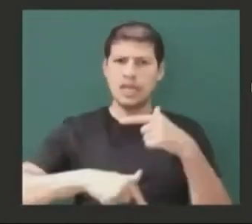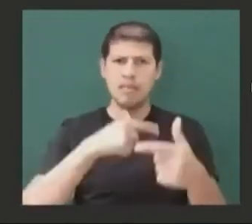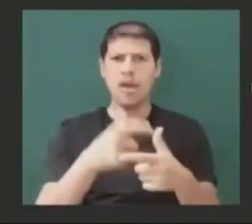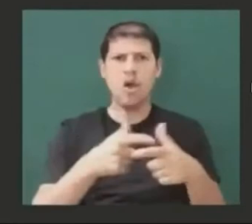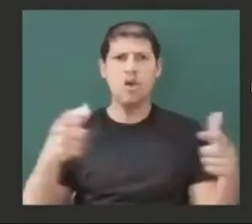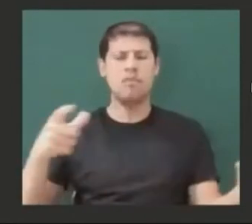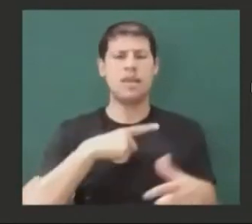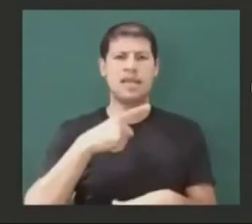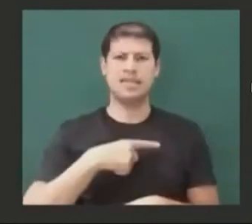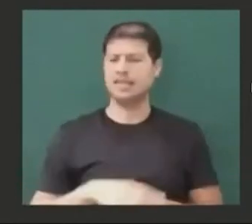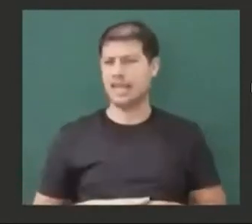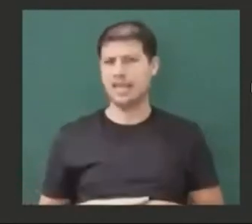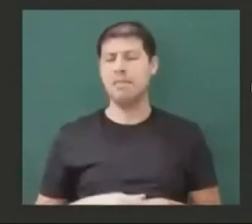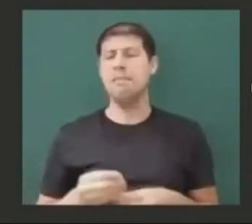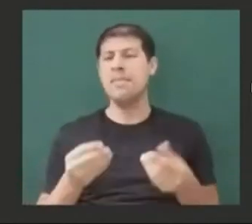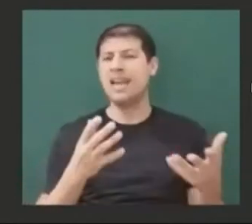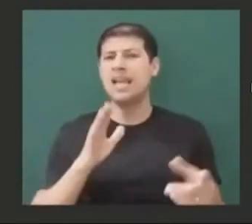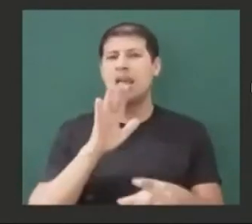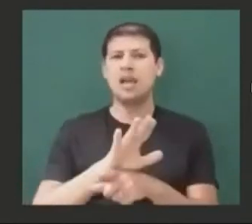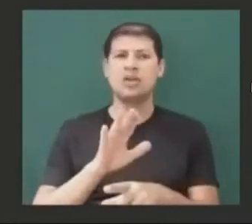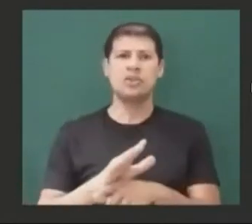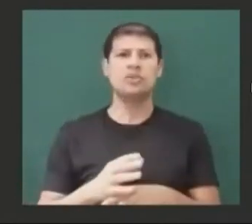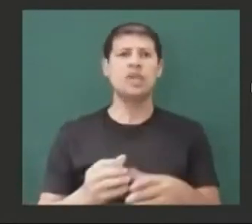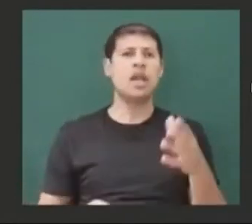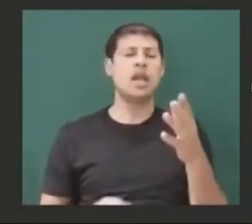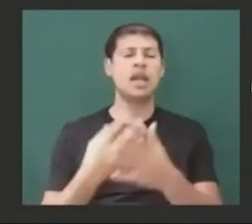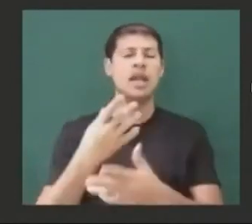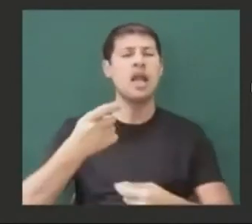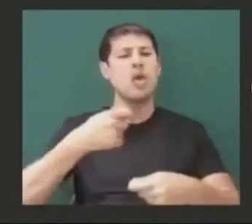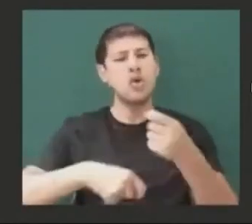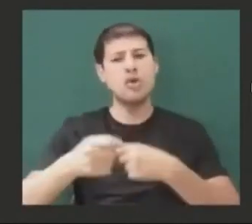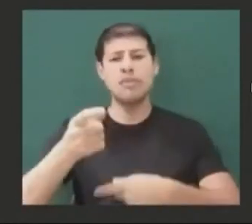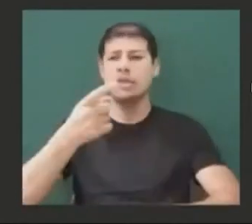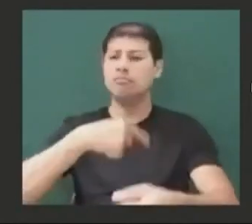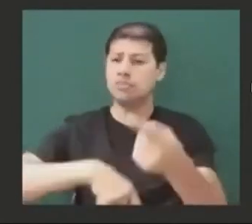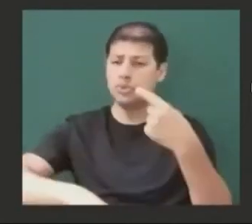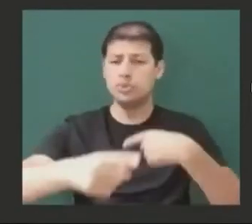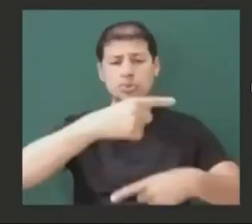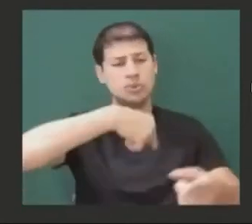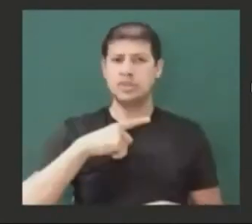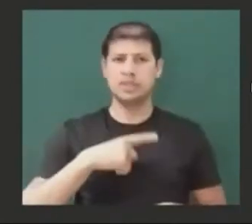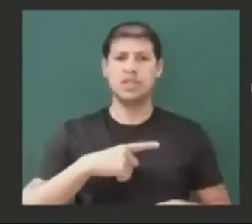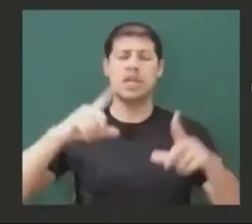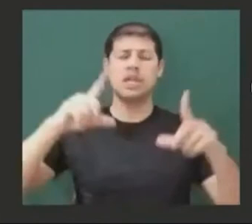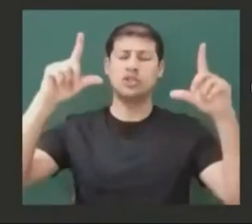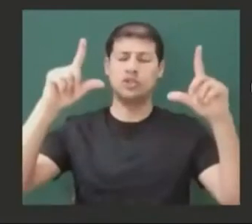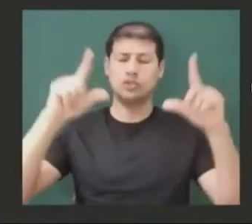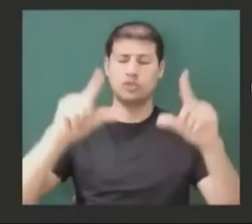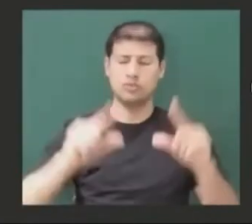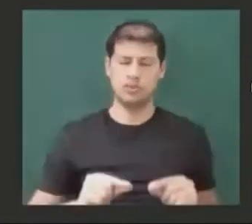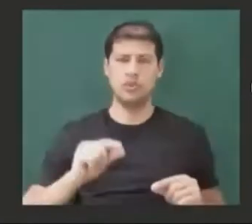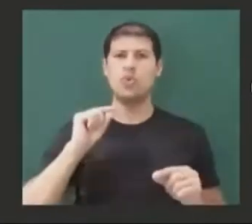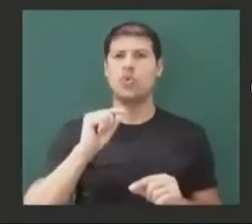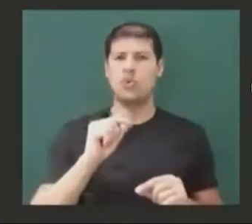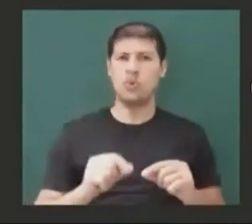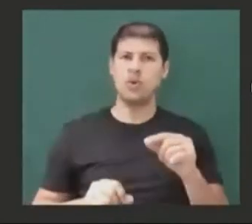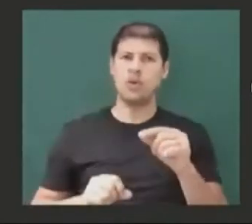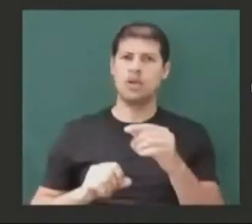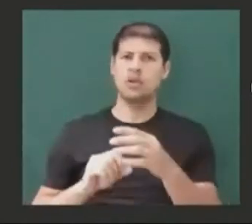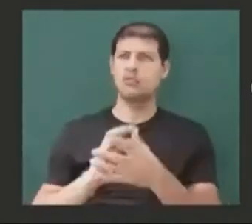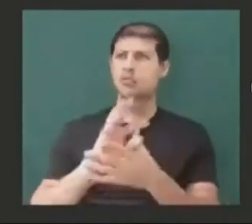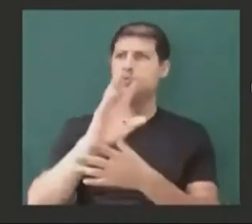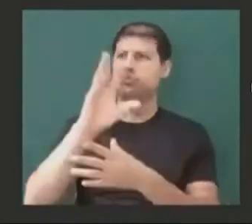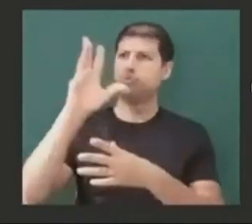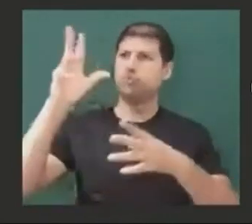materiais, com o objetivo final de criar uma economia circular, reduzindo a eliminação de resíduos a